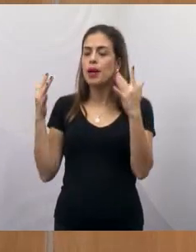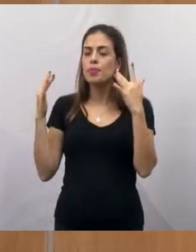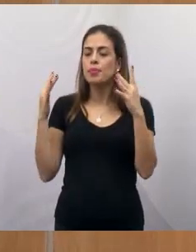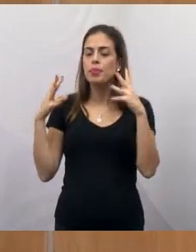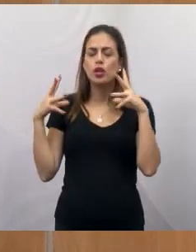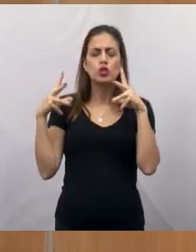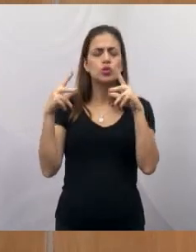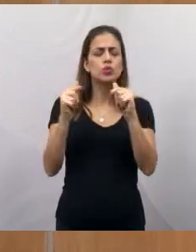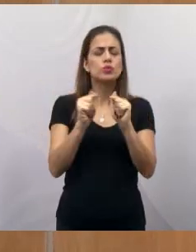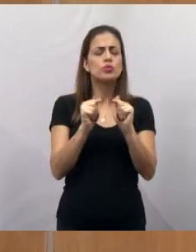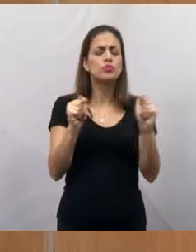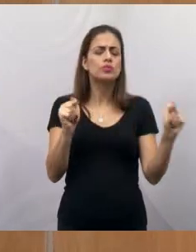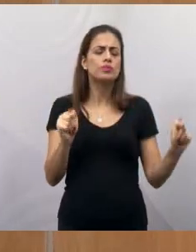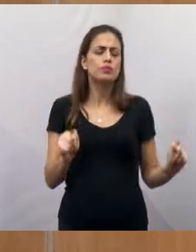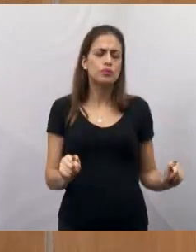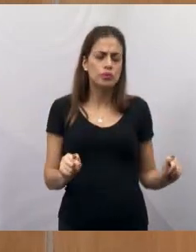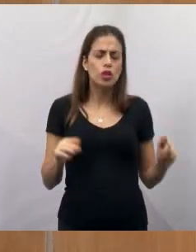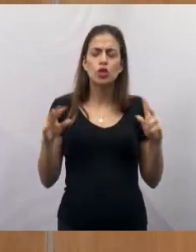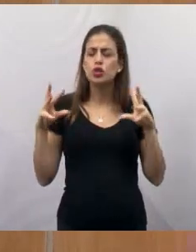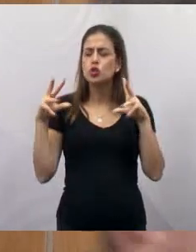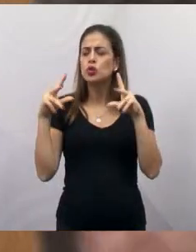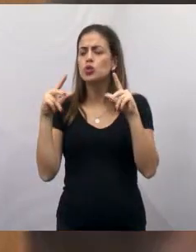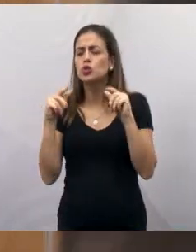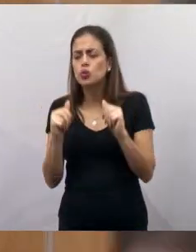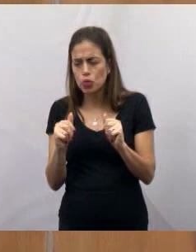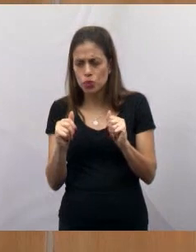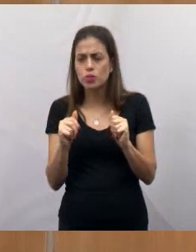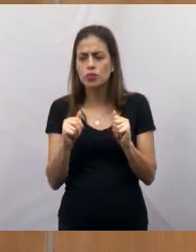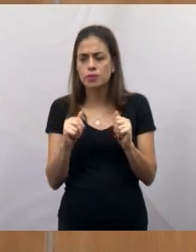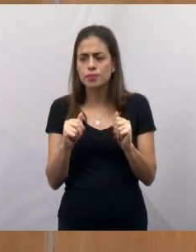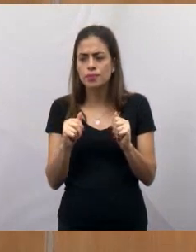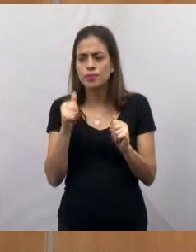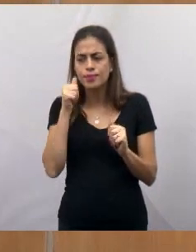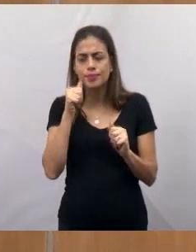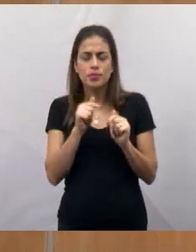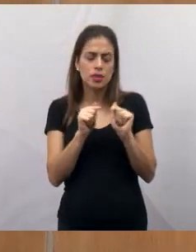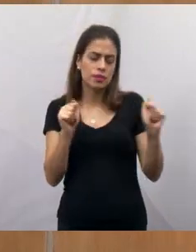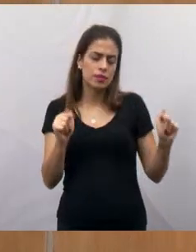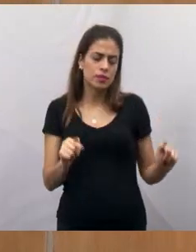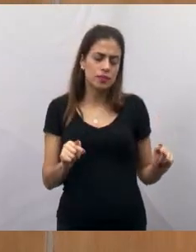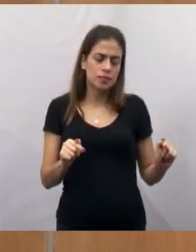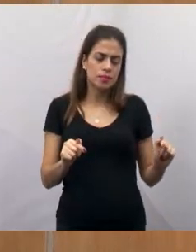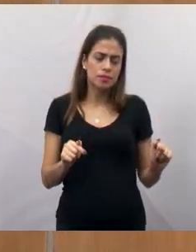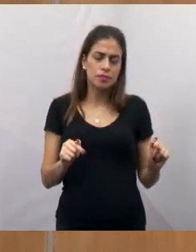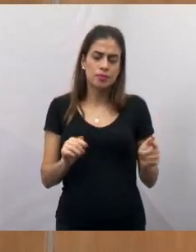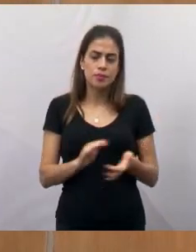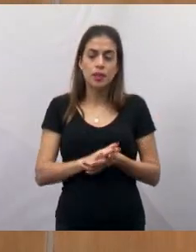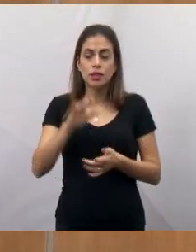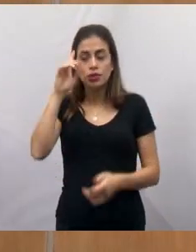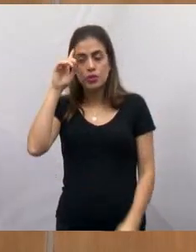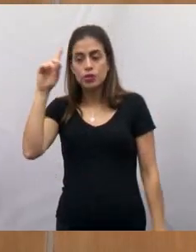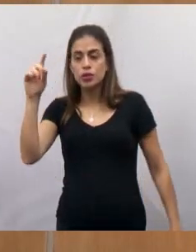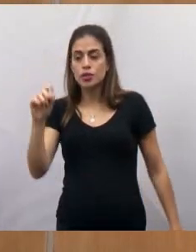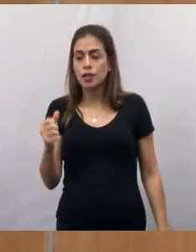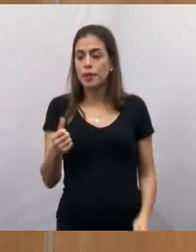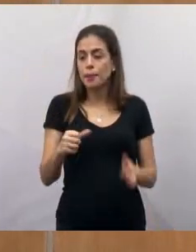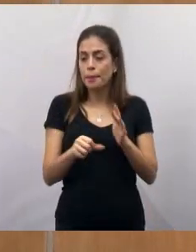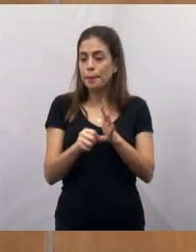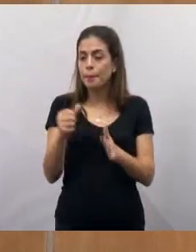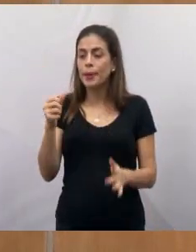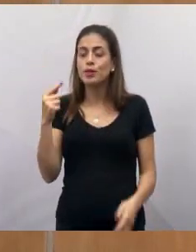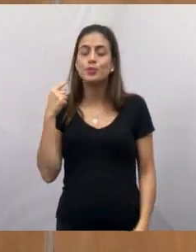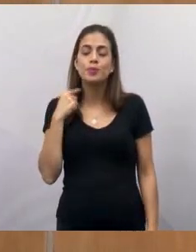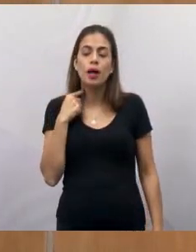os servidores, a todas as servidoras, principalmente porque dia 1º de maio foi o dia